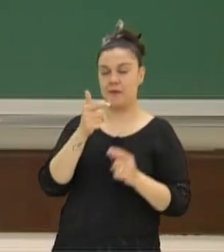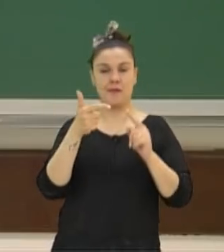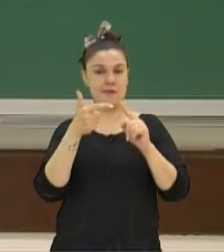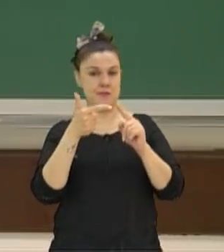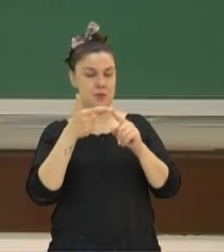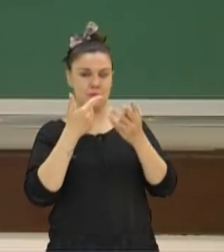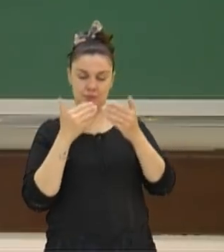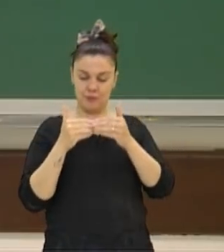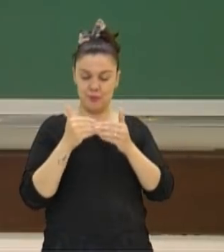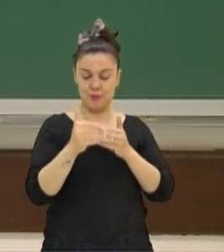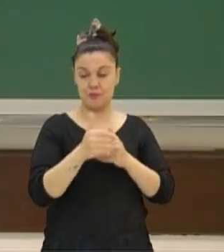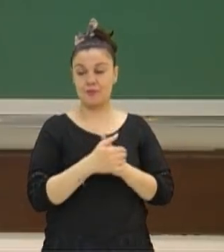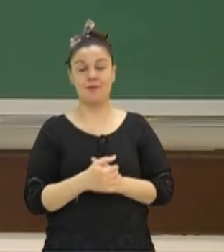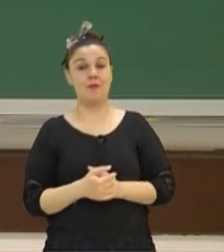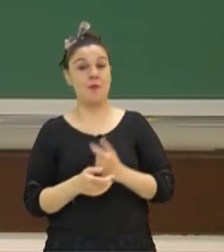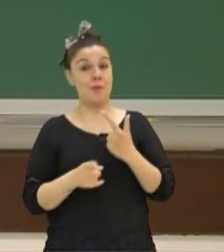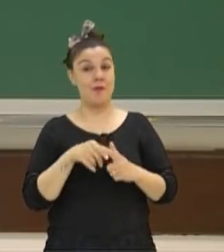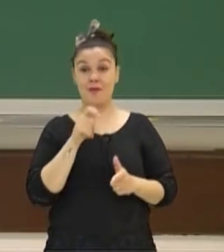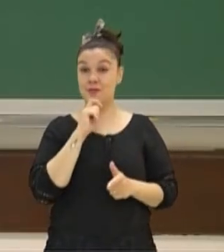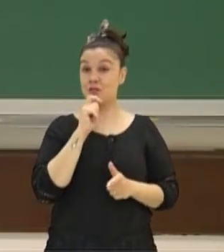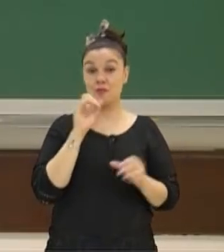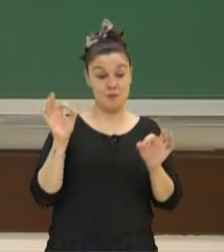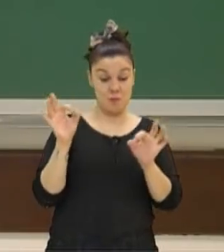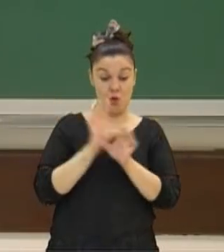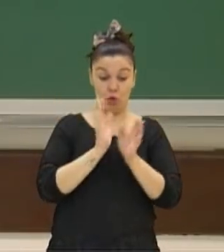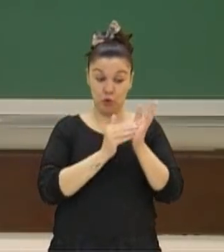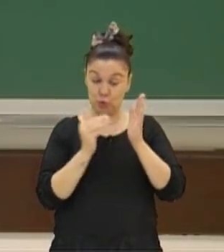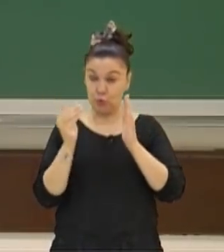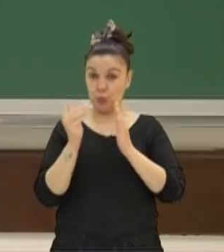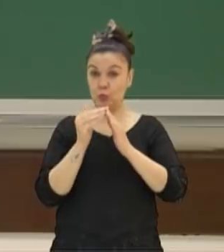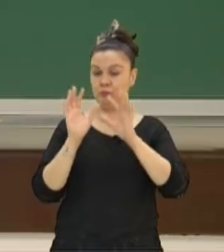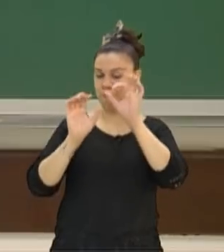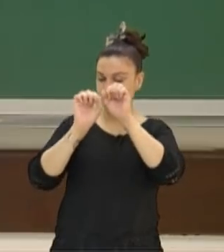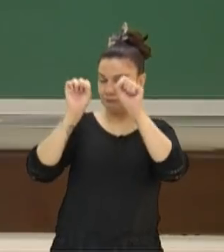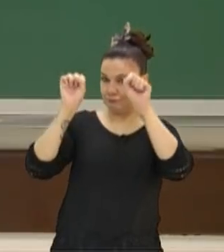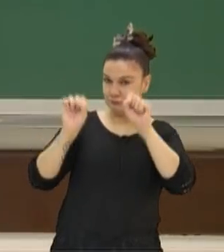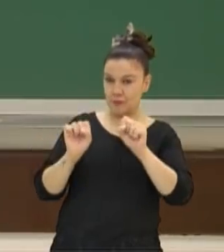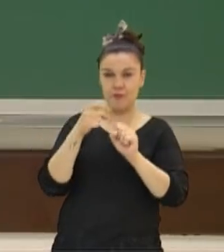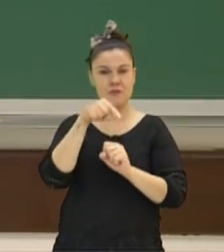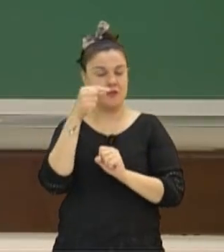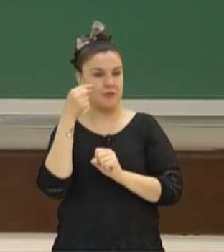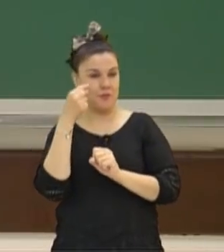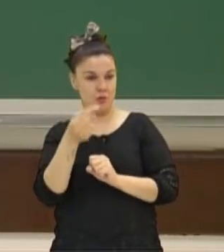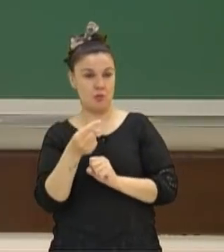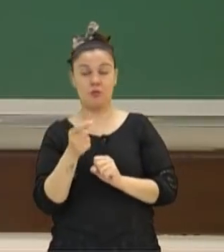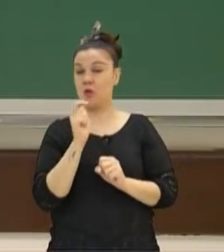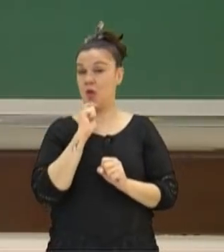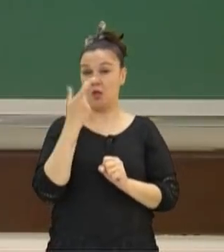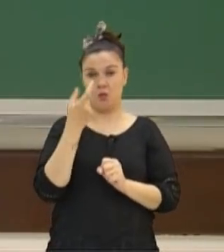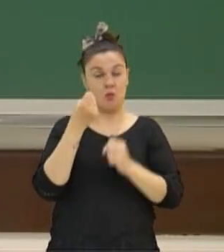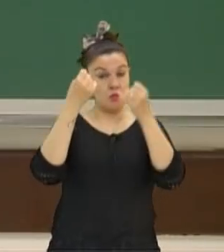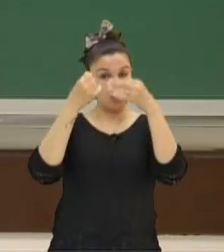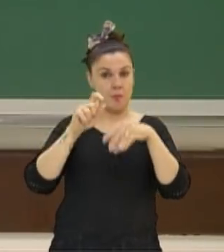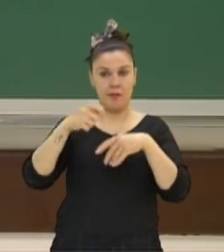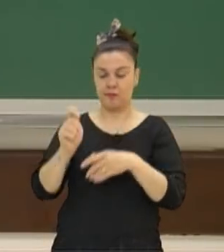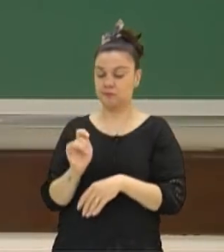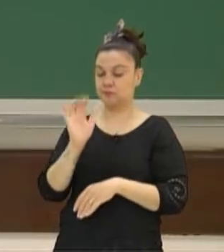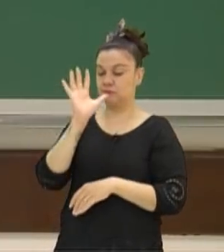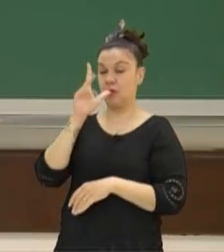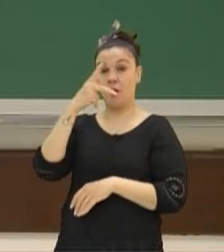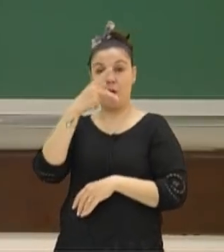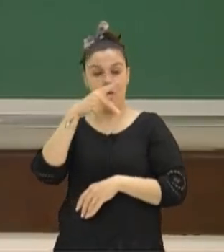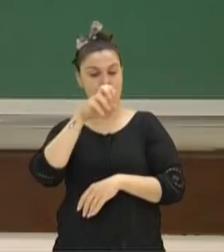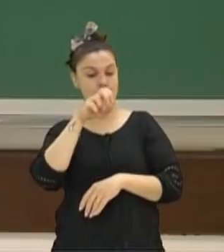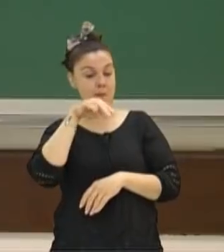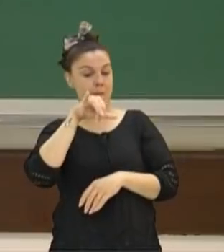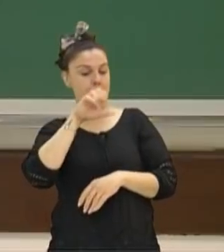então, continuidade, porque nós não falamos tudo desse sistema, Você deve ter reparado, por exemplo, que o pênis, que é um órgão